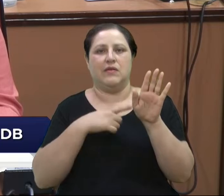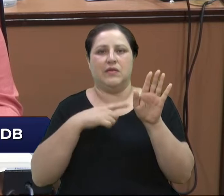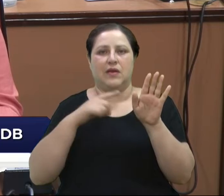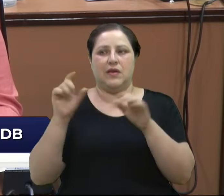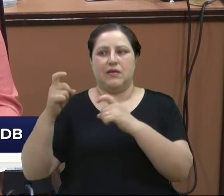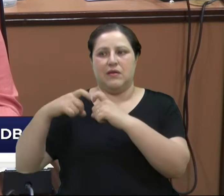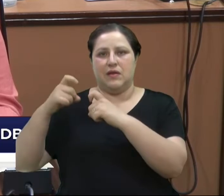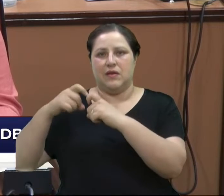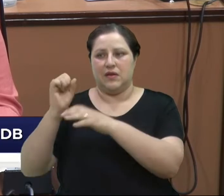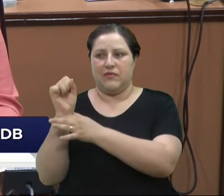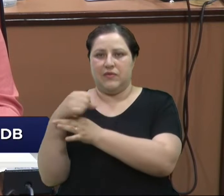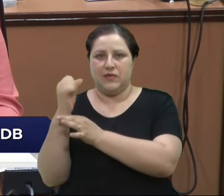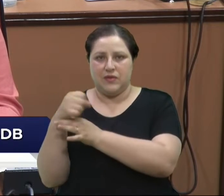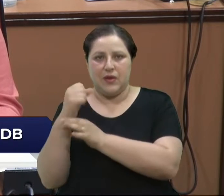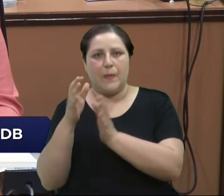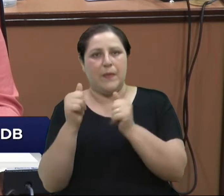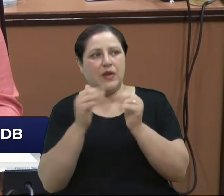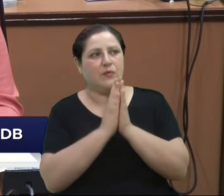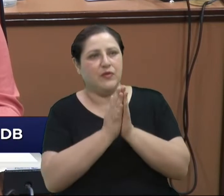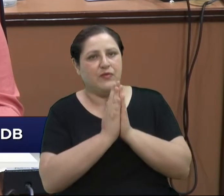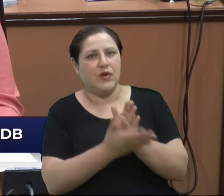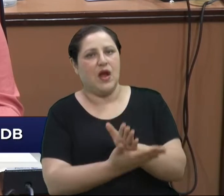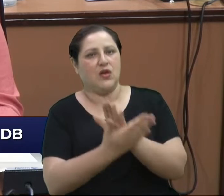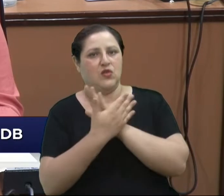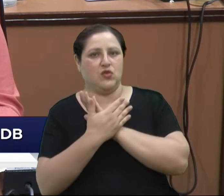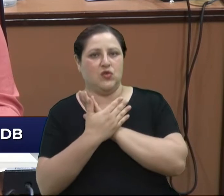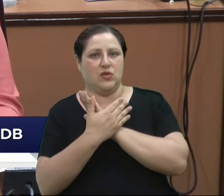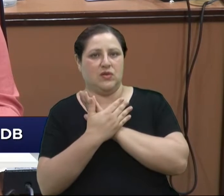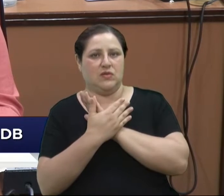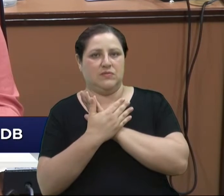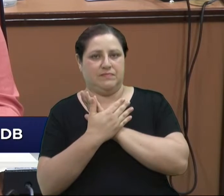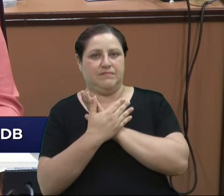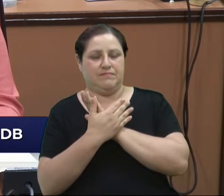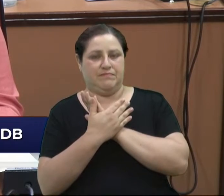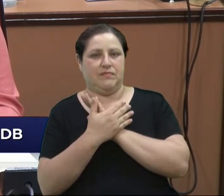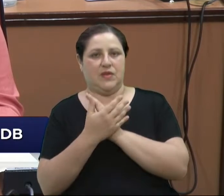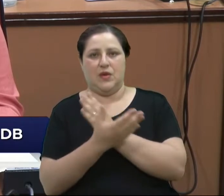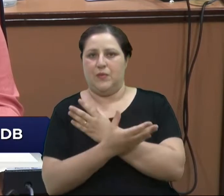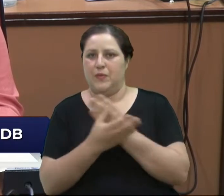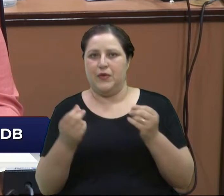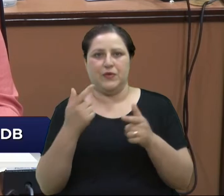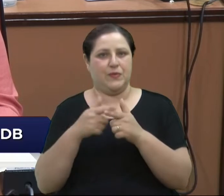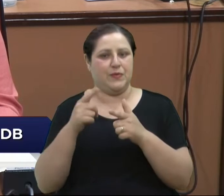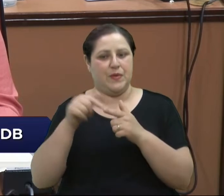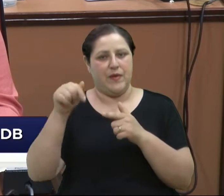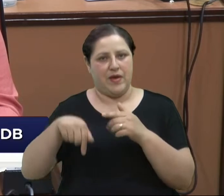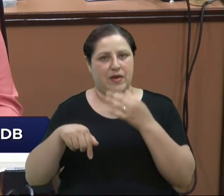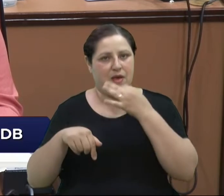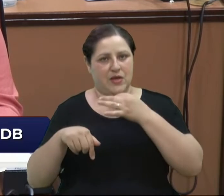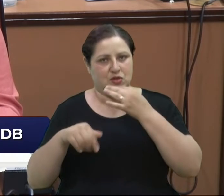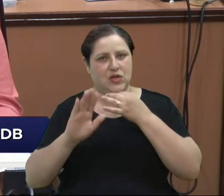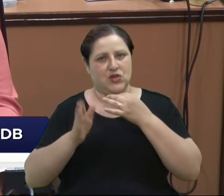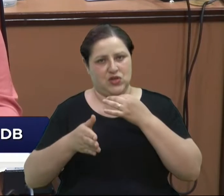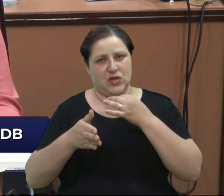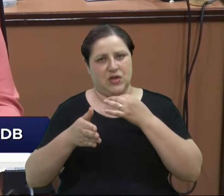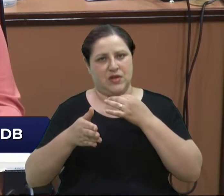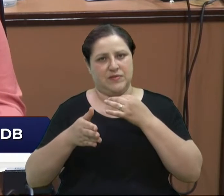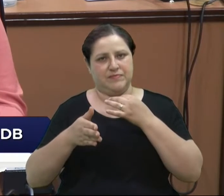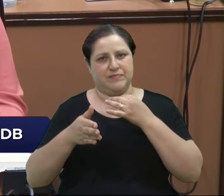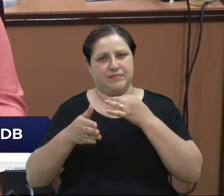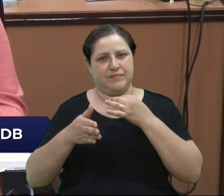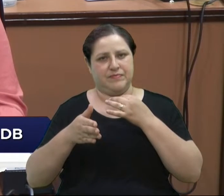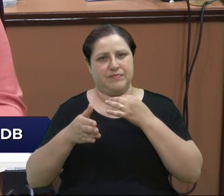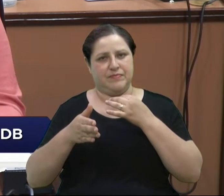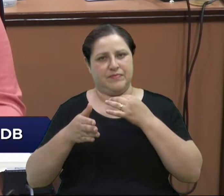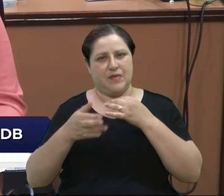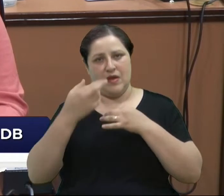fisioterapia pedem socorro. Né? Então, a gente vê que vários são os problemas. Caxias do Sul, como foi dito pelo vereador Rafael, já investe